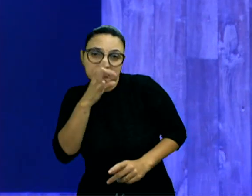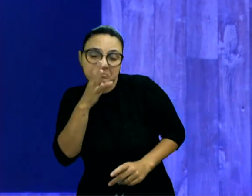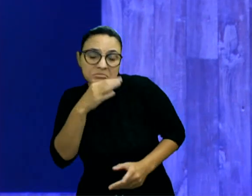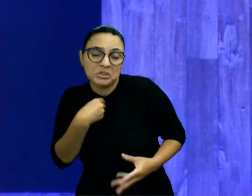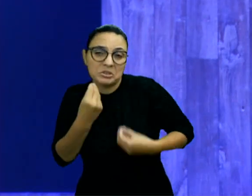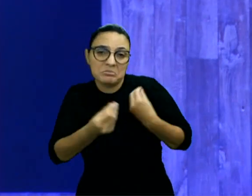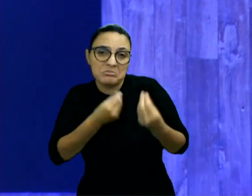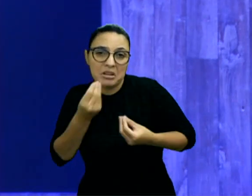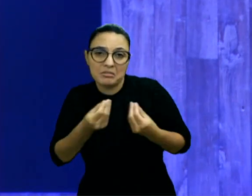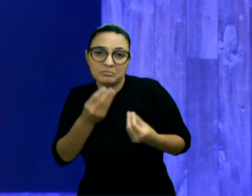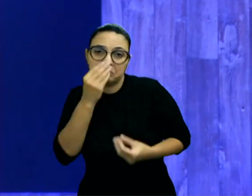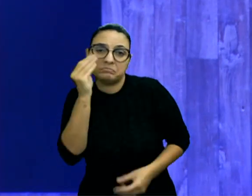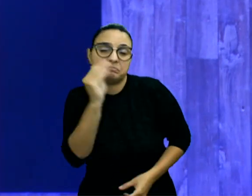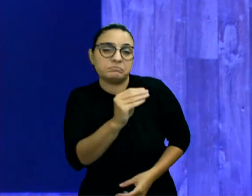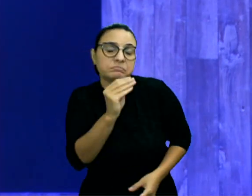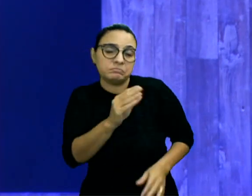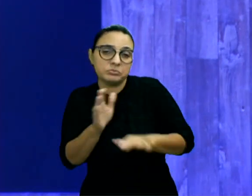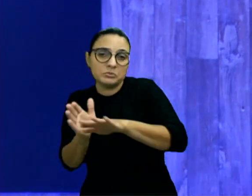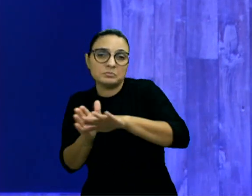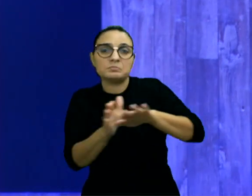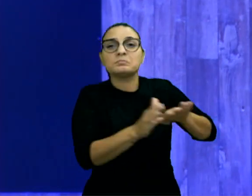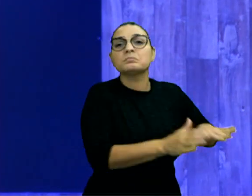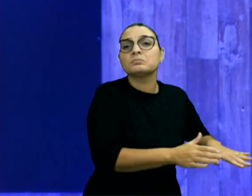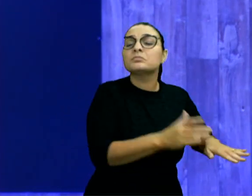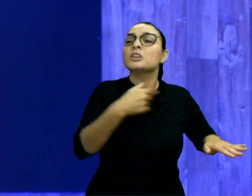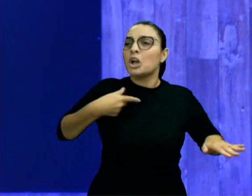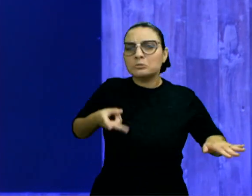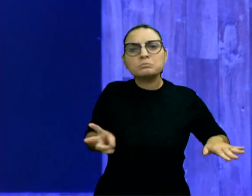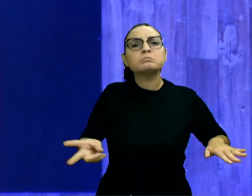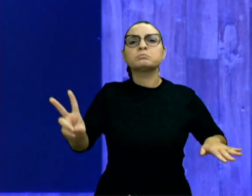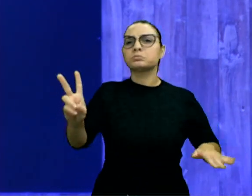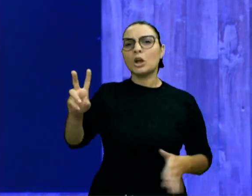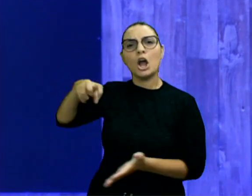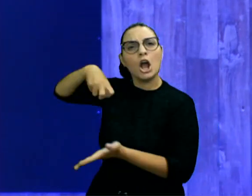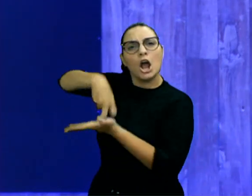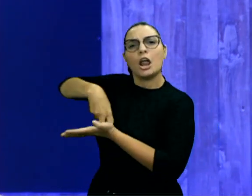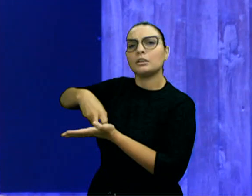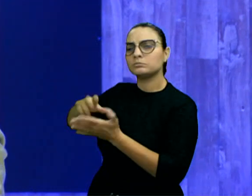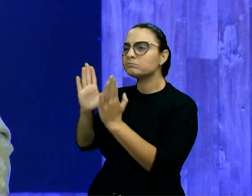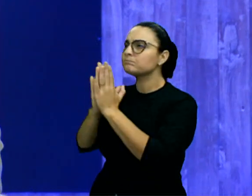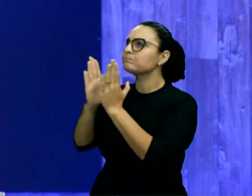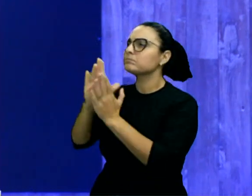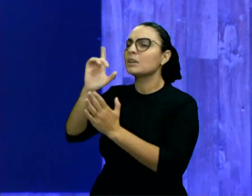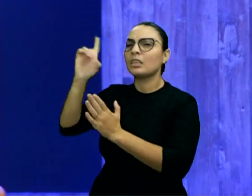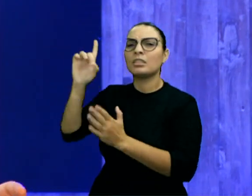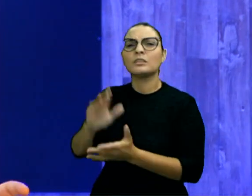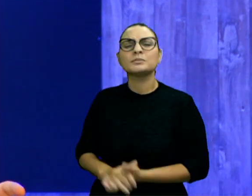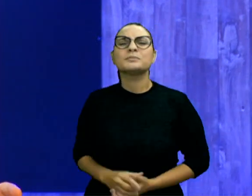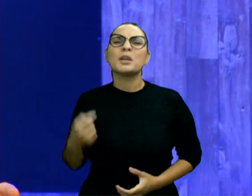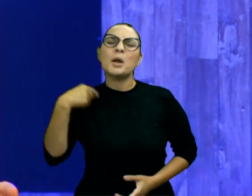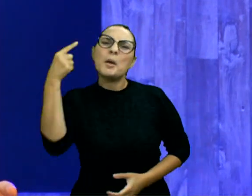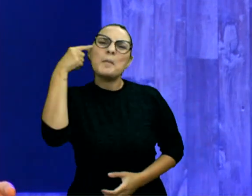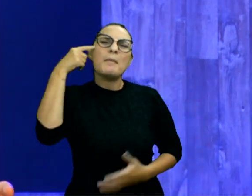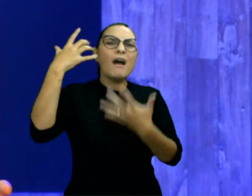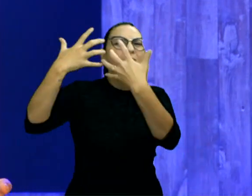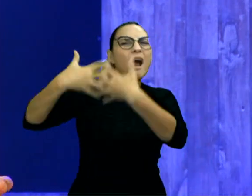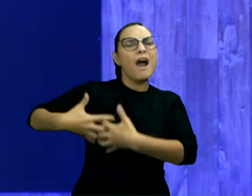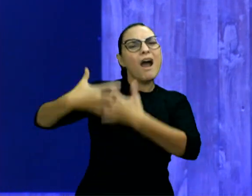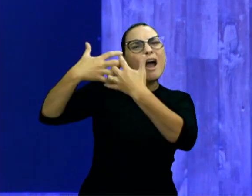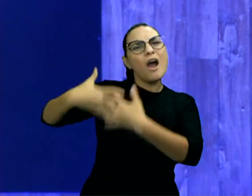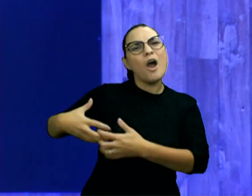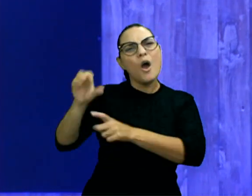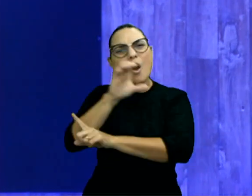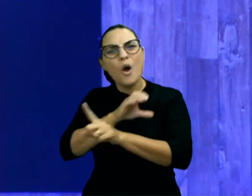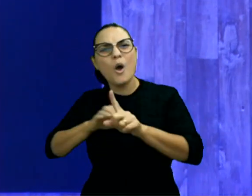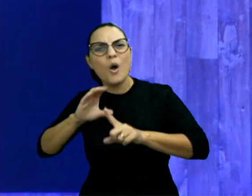para Jerusalém, e ali fez o que costumava fazer. Quando eu estava pensando sobre este culto, sobre esse momento,